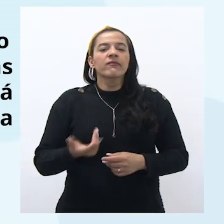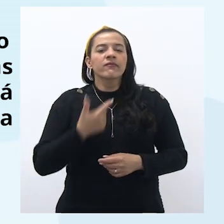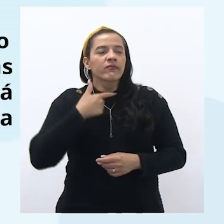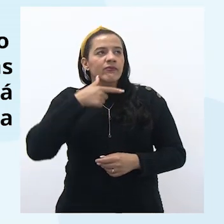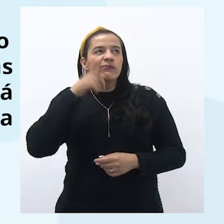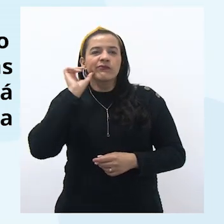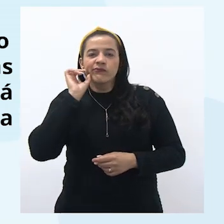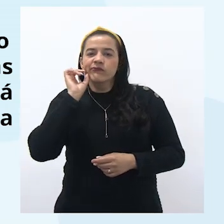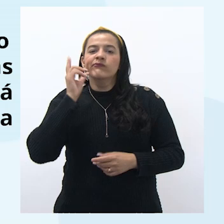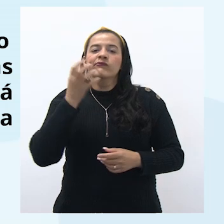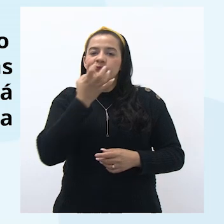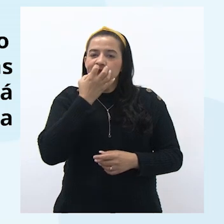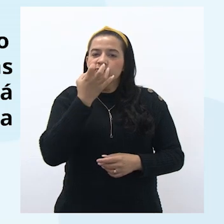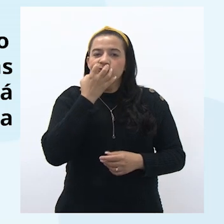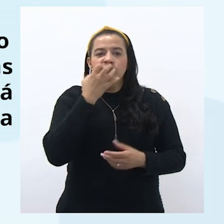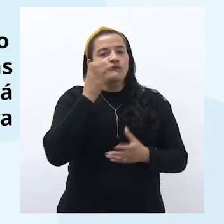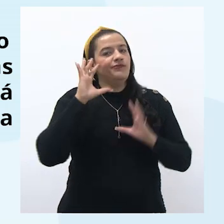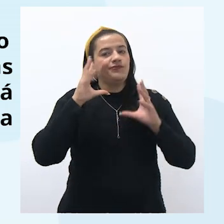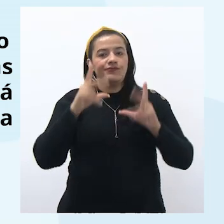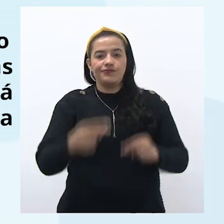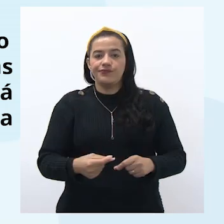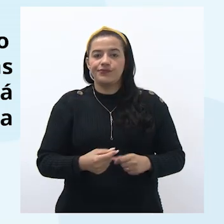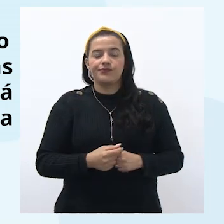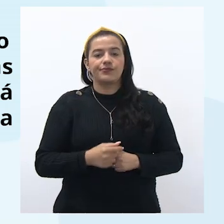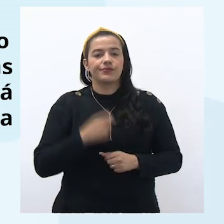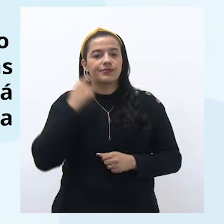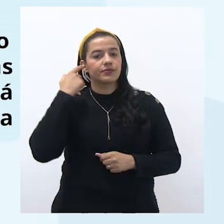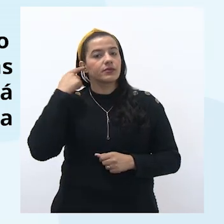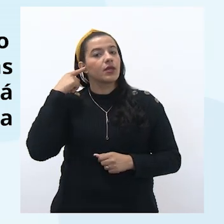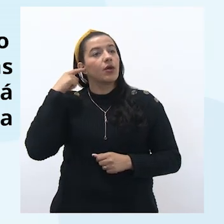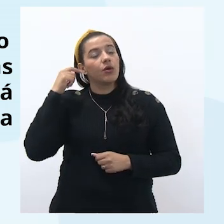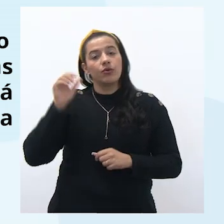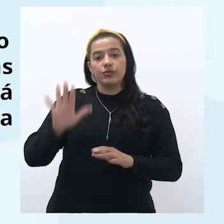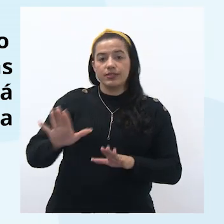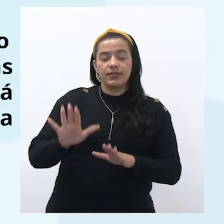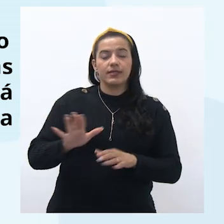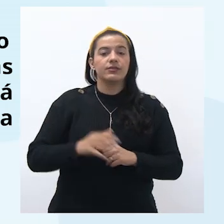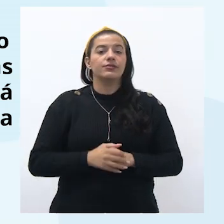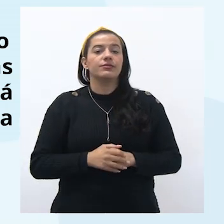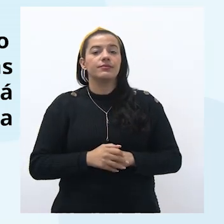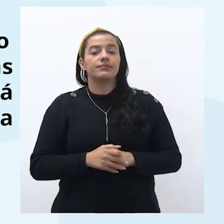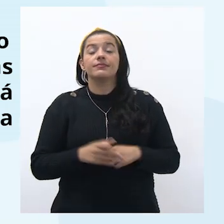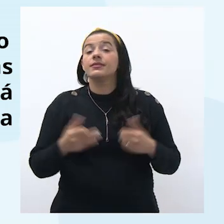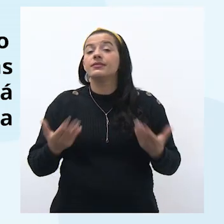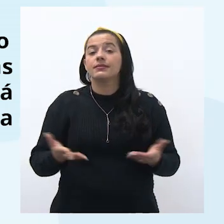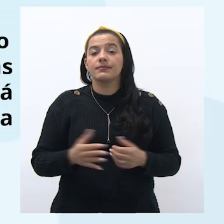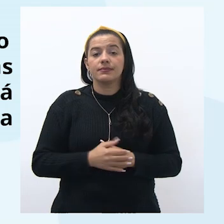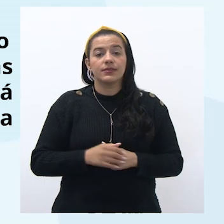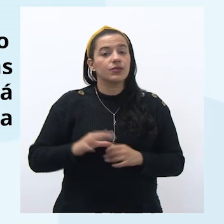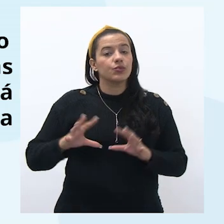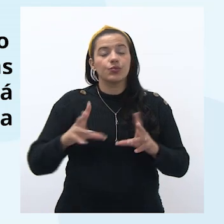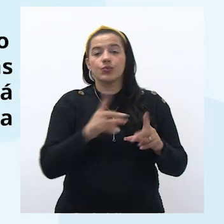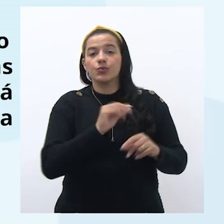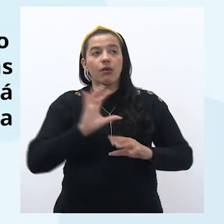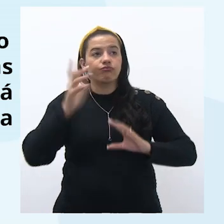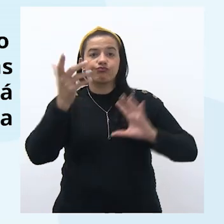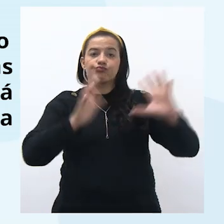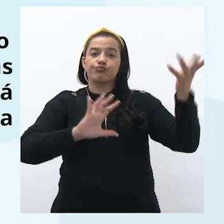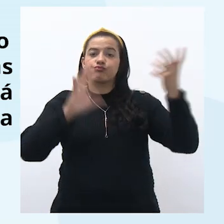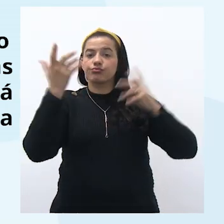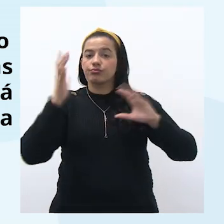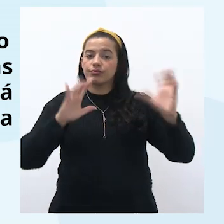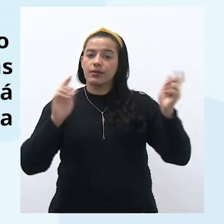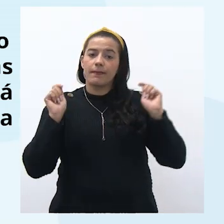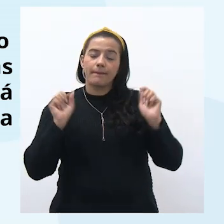resolveu latir a parte inteira, da parte inicial do nosso encontro. Hoje ele está de boa. Mas, assim, tem tudo isso que pode acontecer